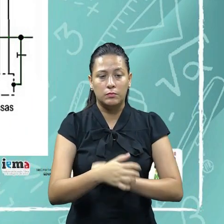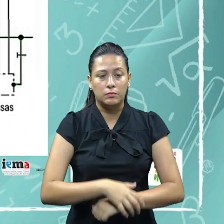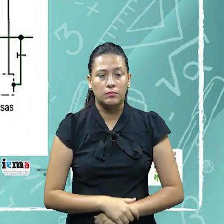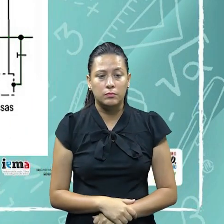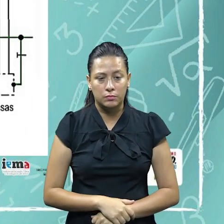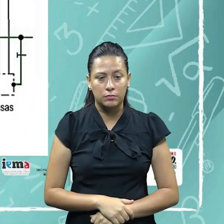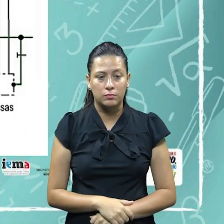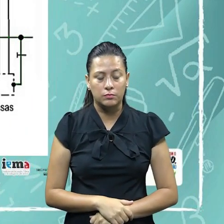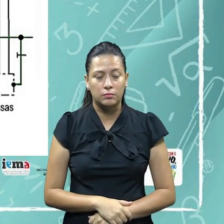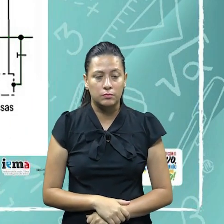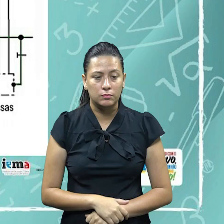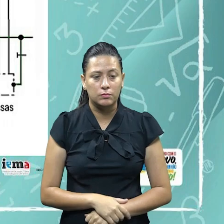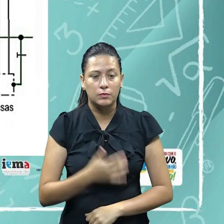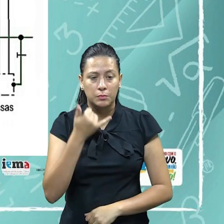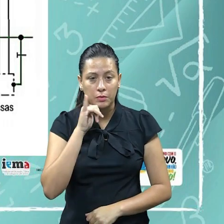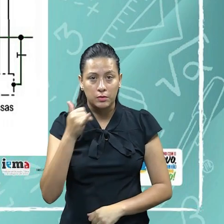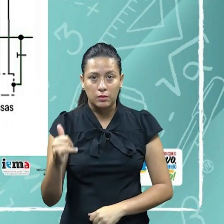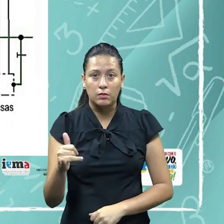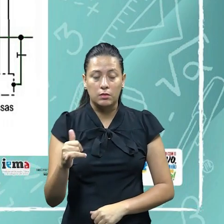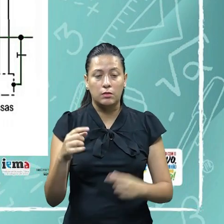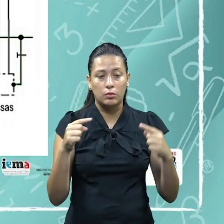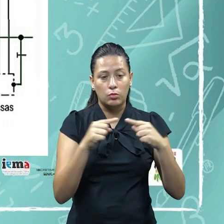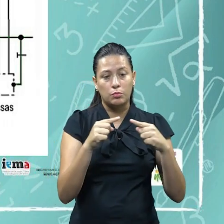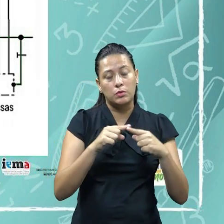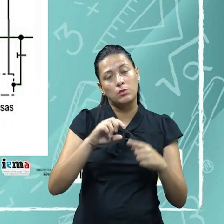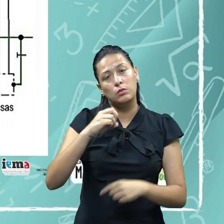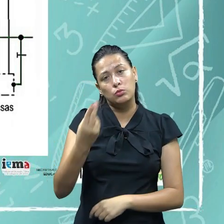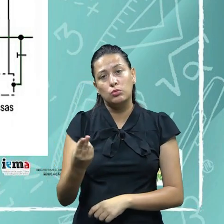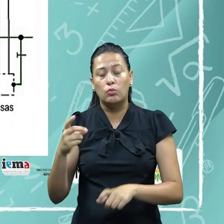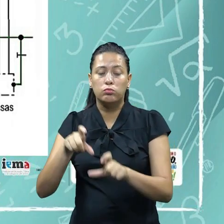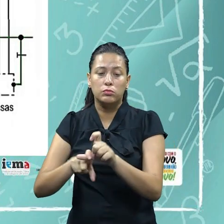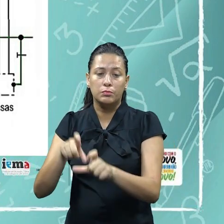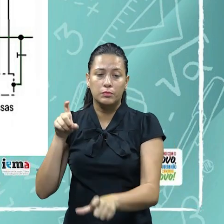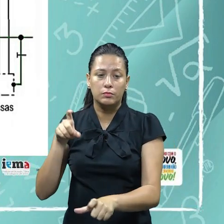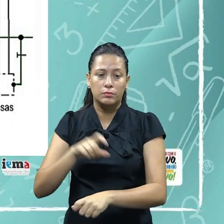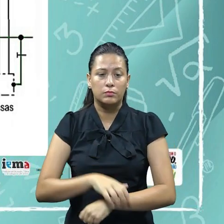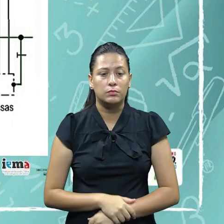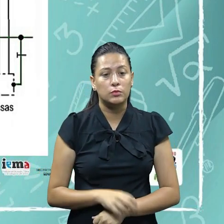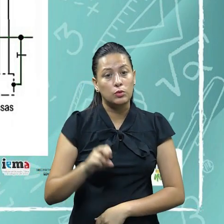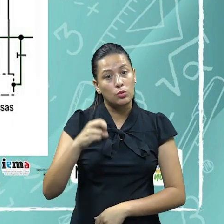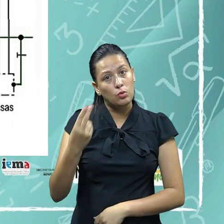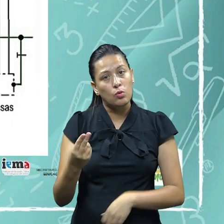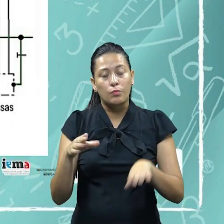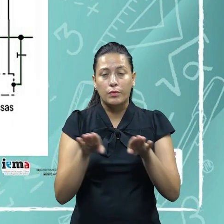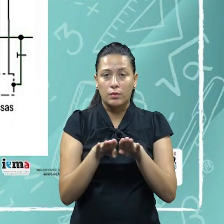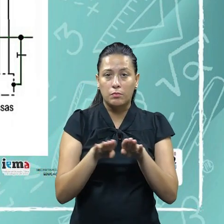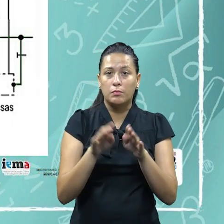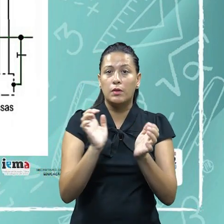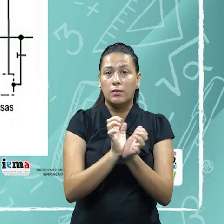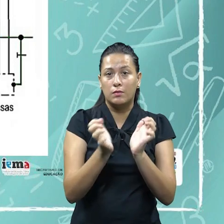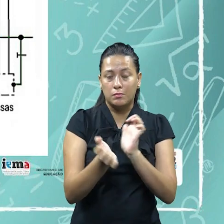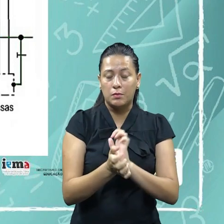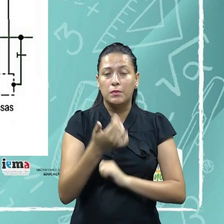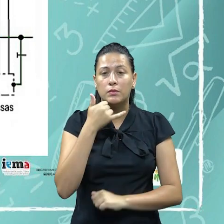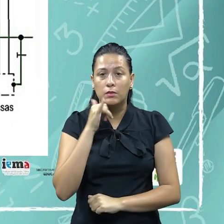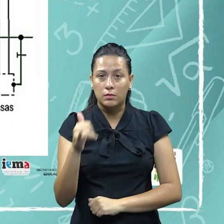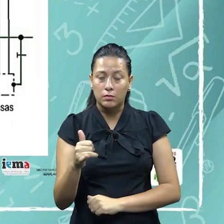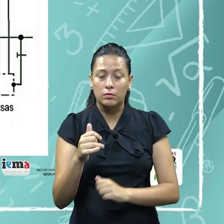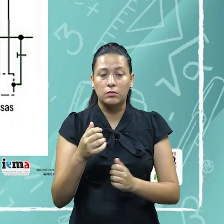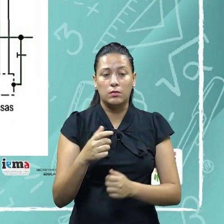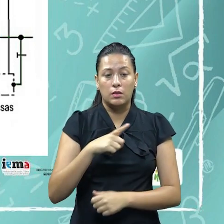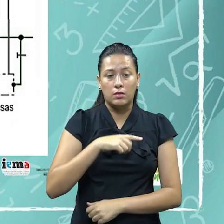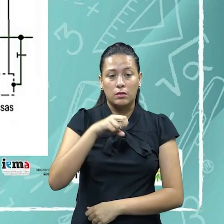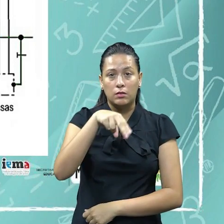combinadas, as massas independentes, ou ainda as massas combinadas com o neutro,